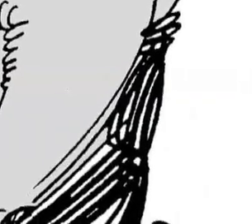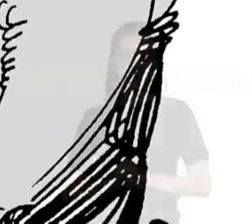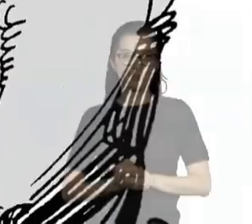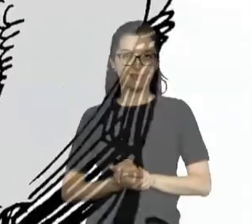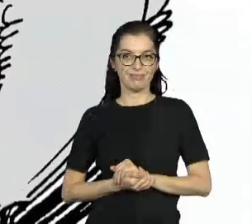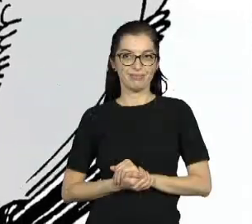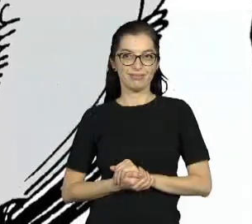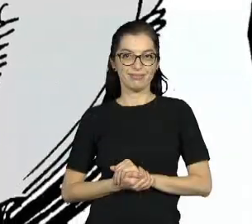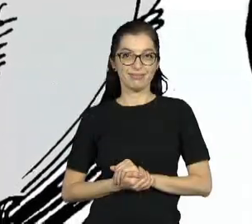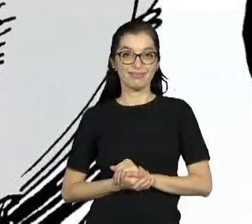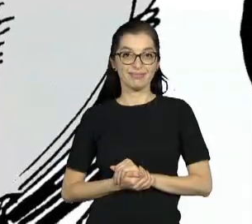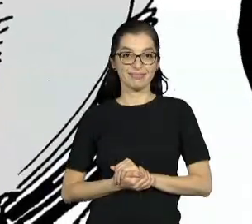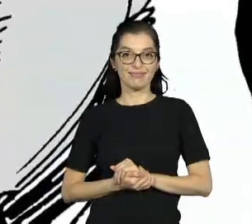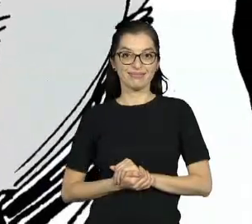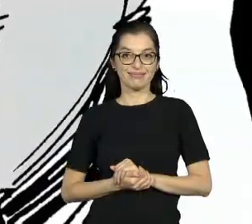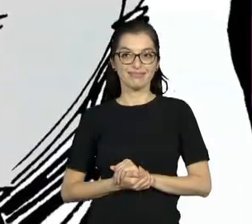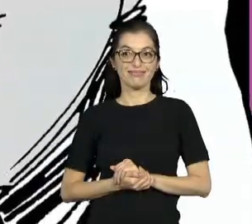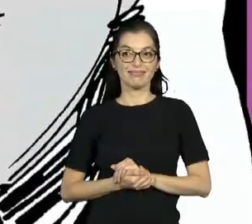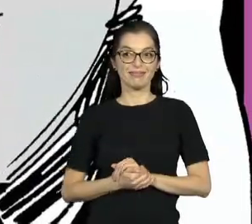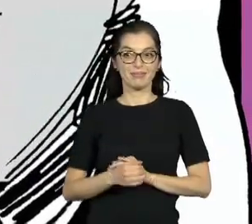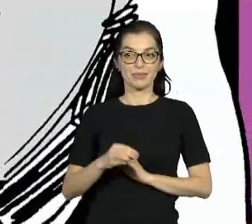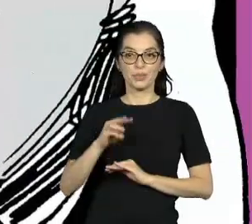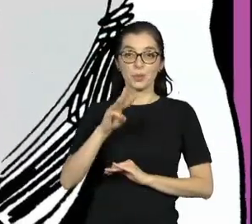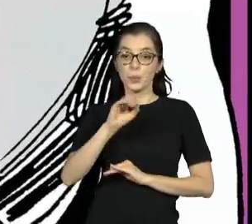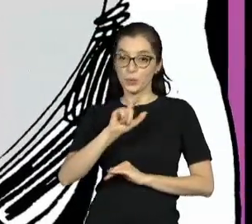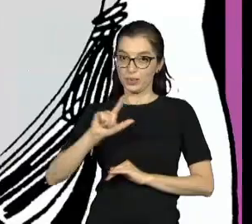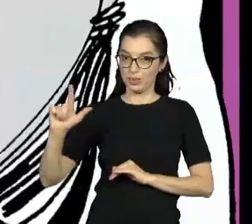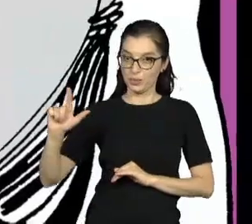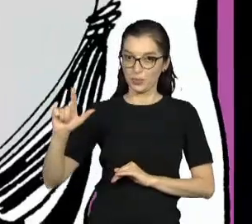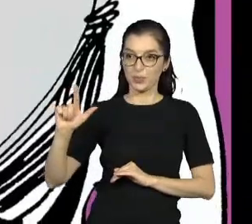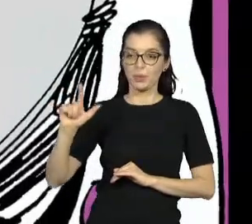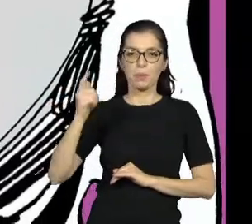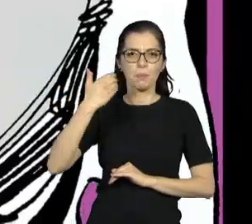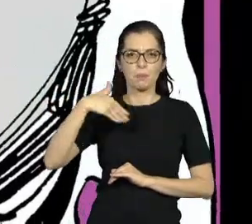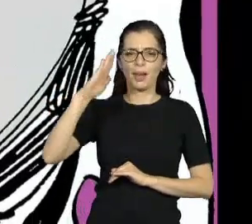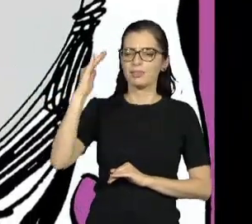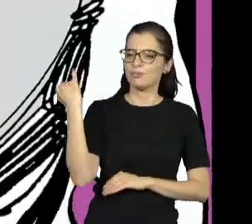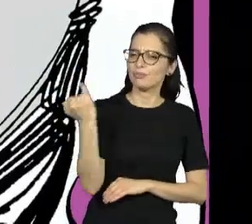Will Eisner foi um dos mais importantes quadrinistas do planeta.